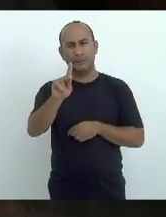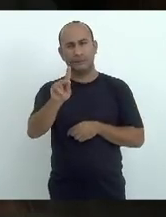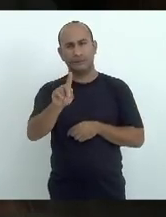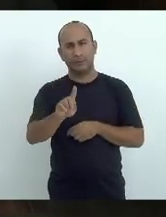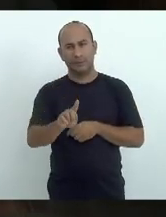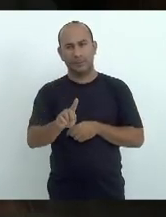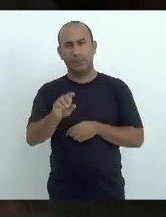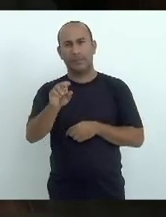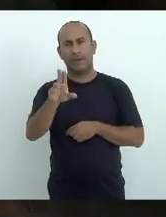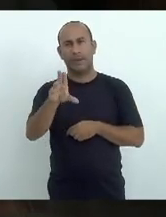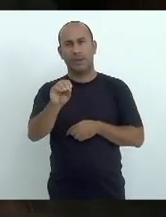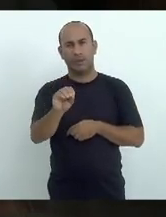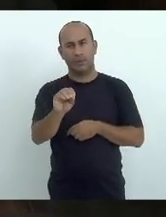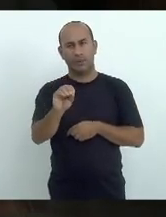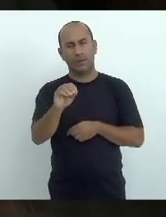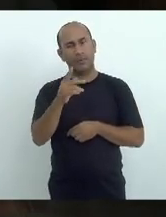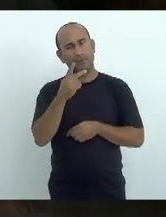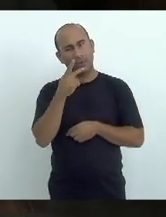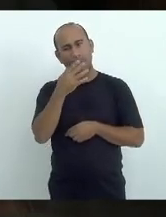sugeriu